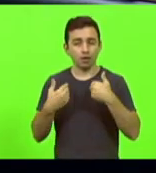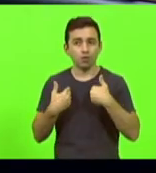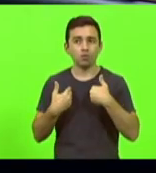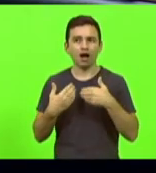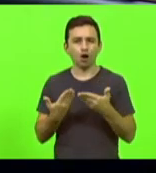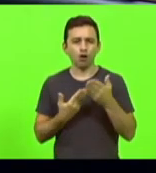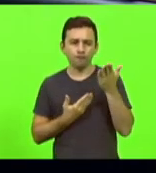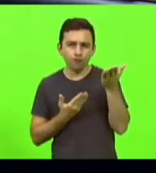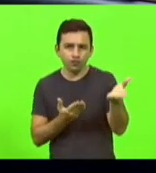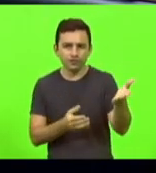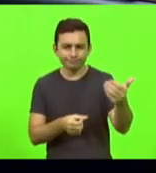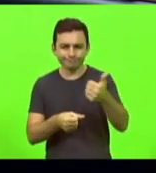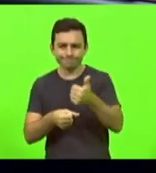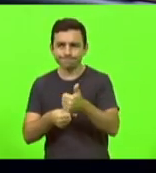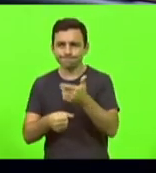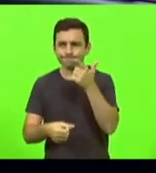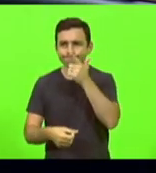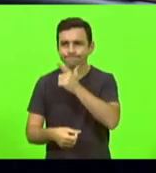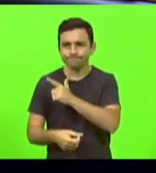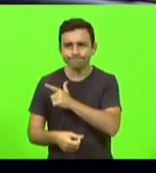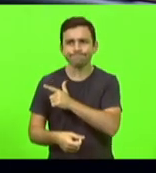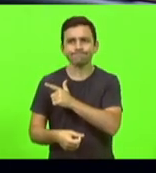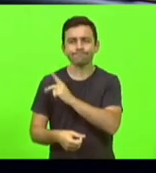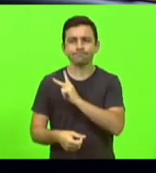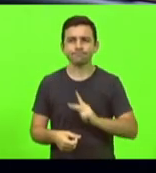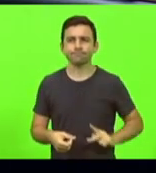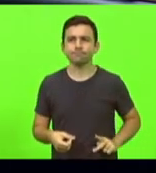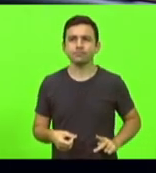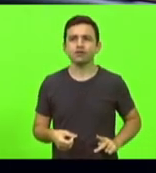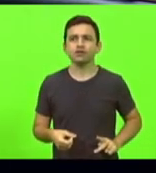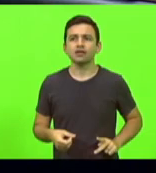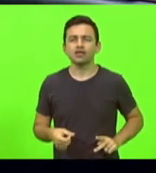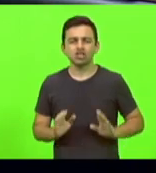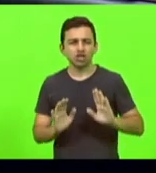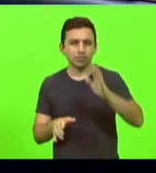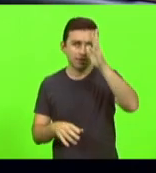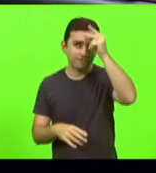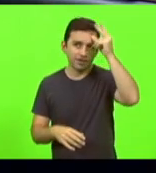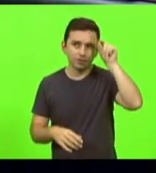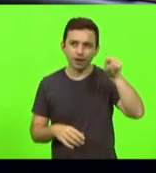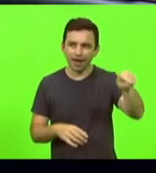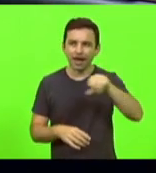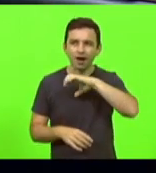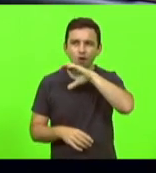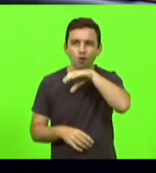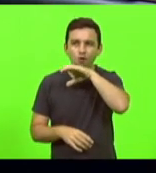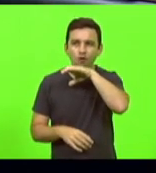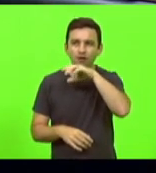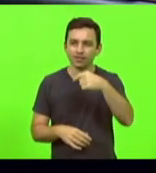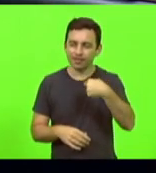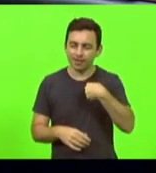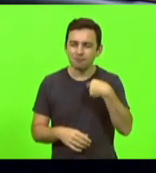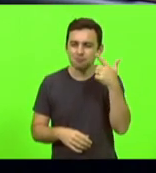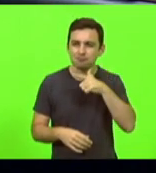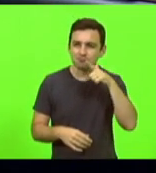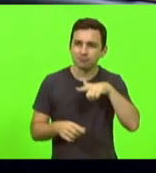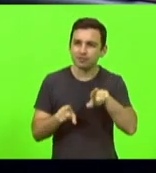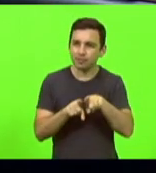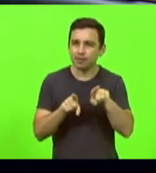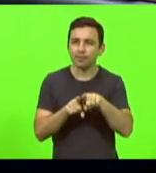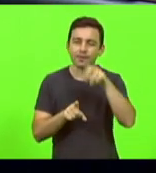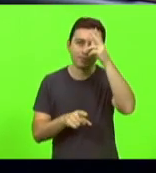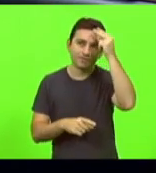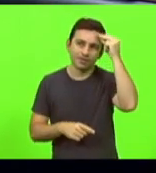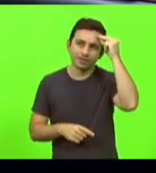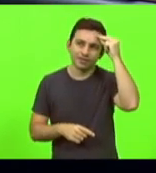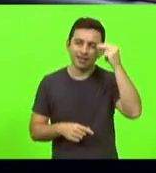na presidência, Vossa Excelência, que foi prefeito da nossa querida cidade Concórdia, da qual também tive essa oportunidade de ser prefeito,